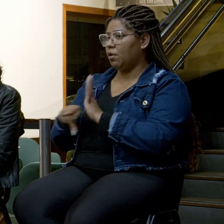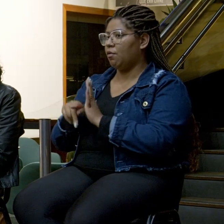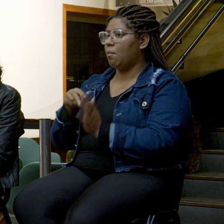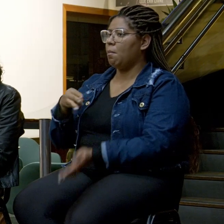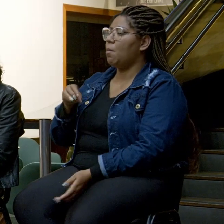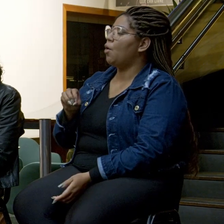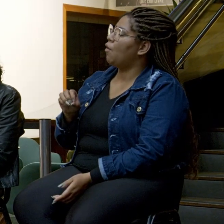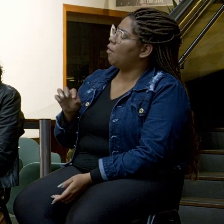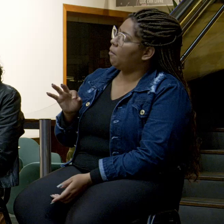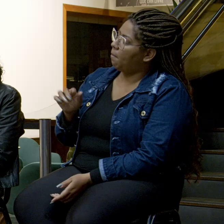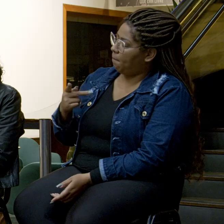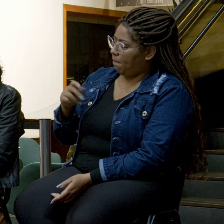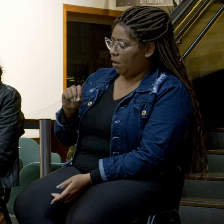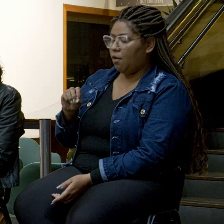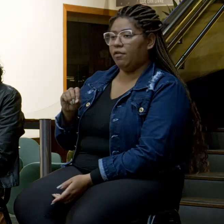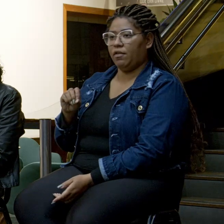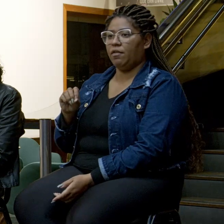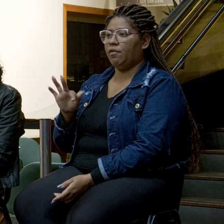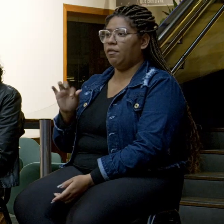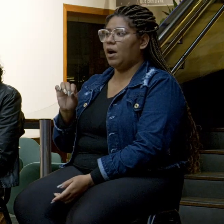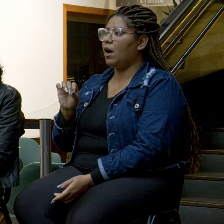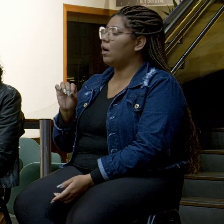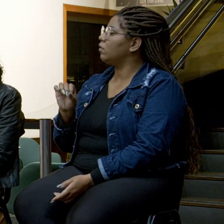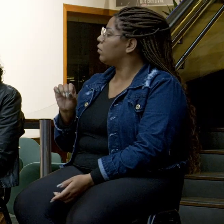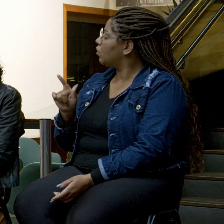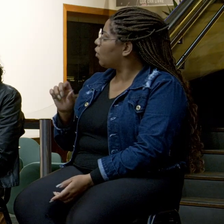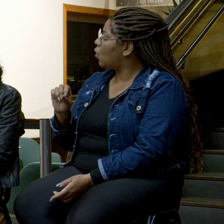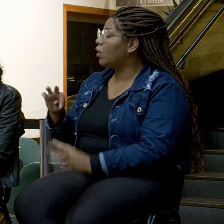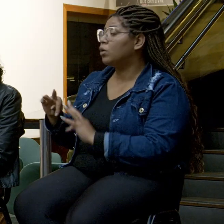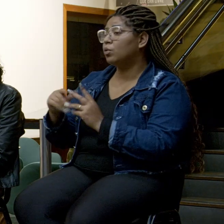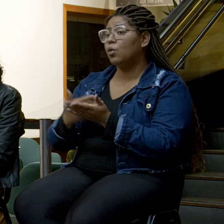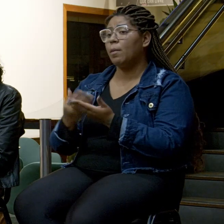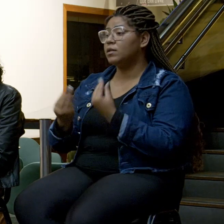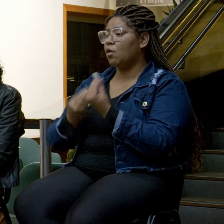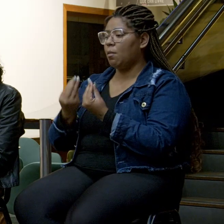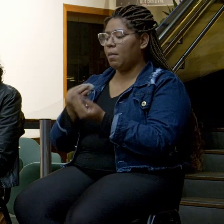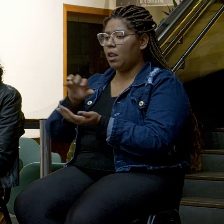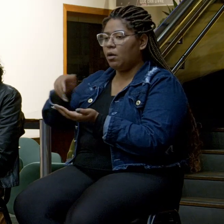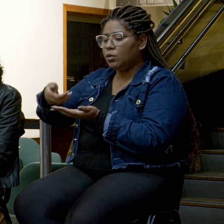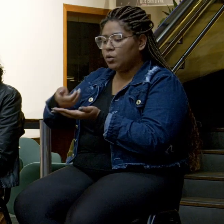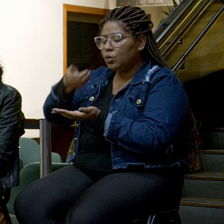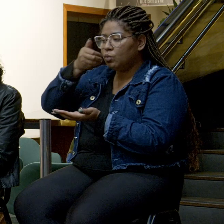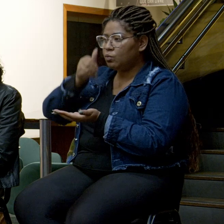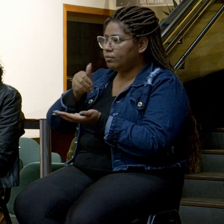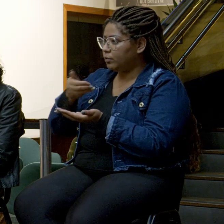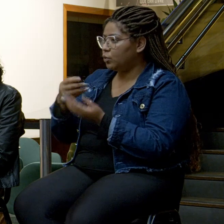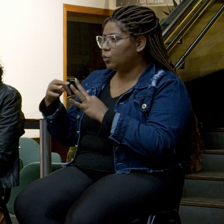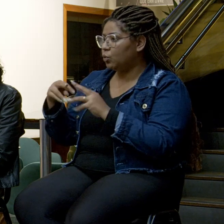questão de tudo começar pela boca. E acho que tem uma outra dimensão do trabalho da Ana